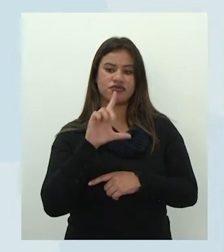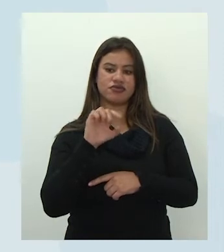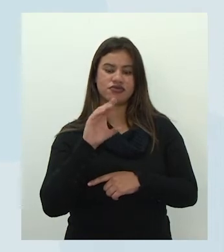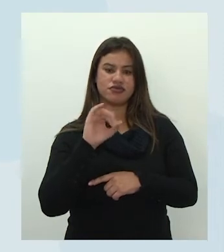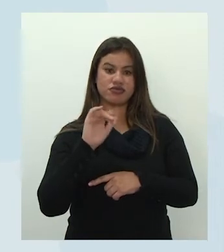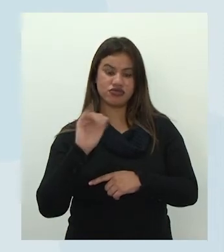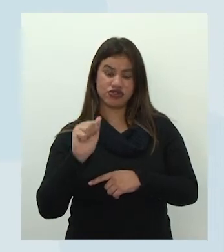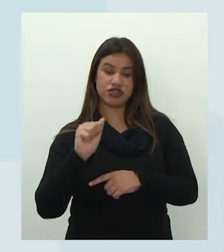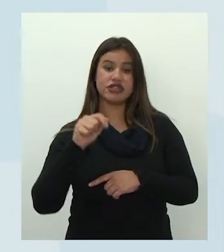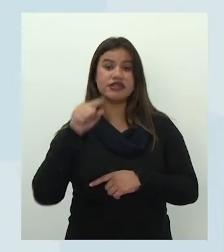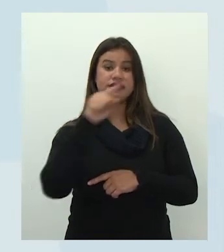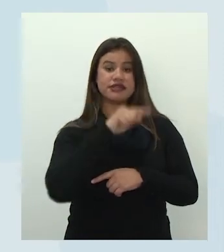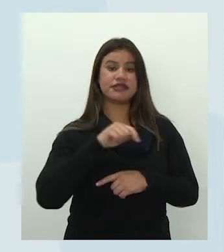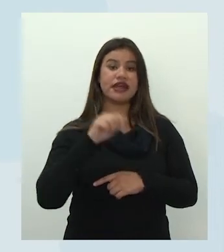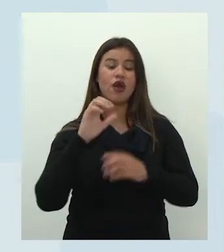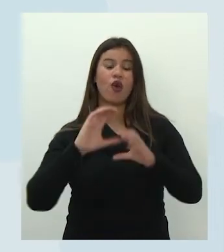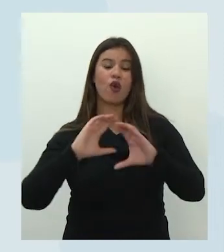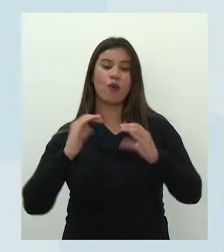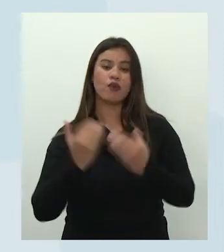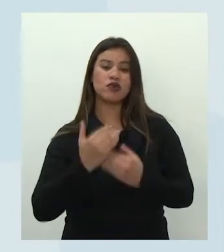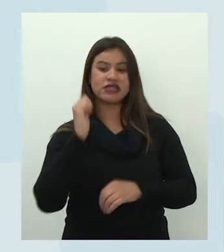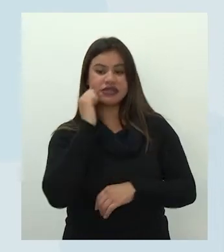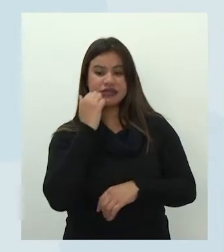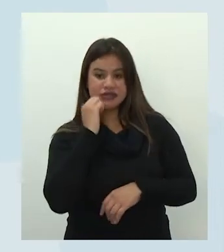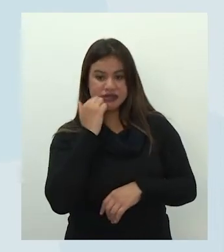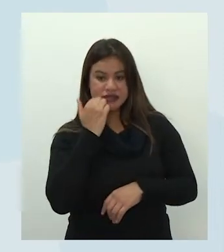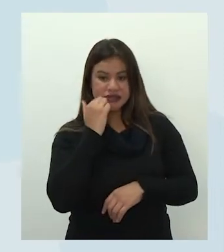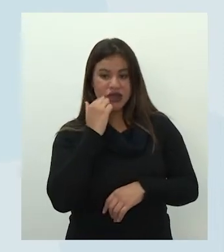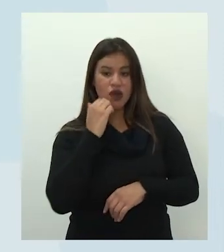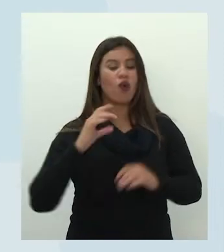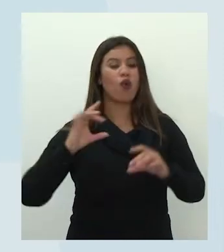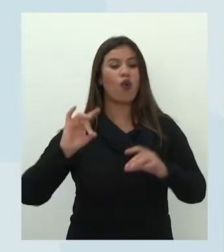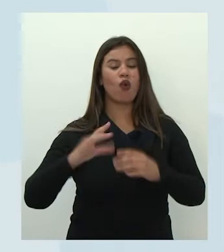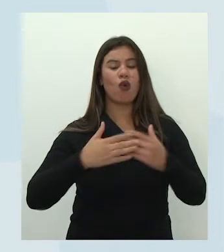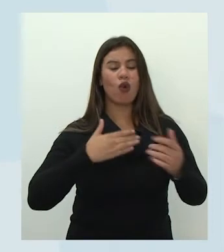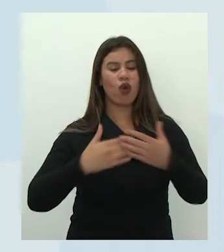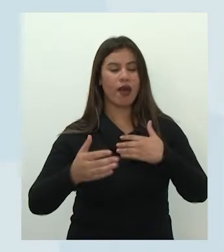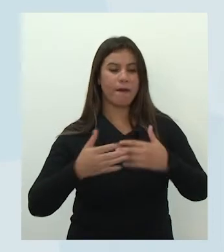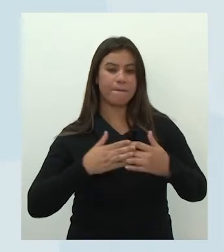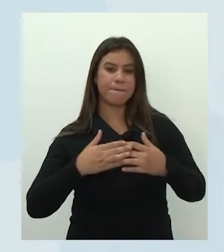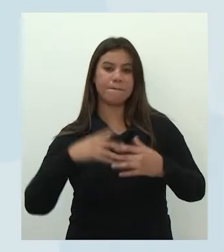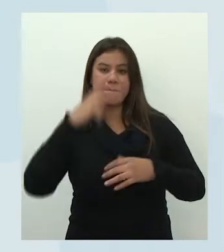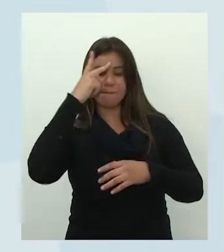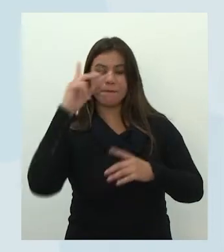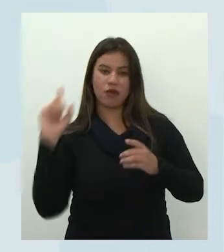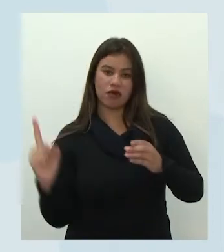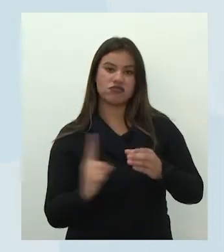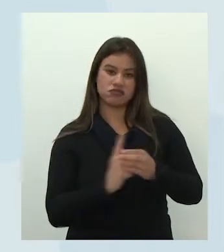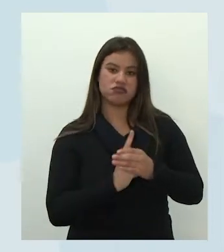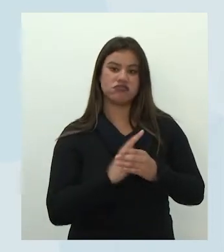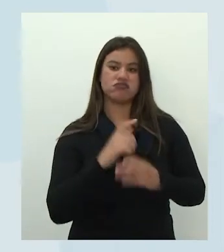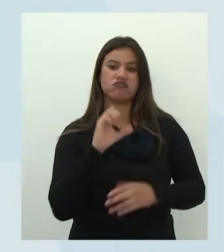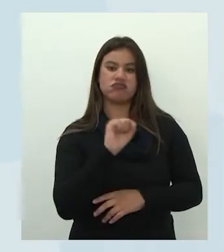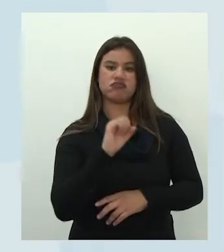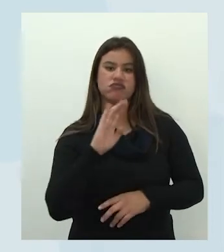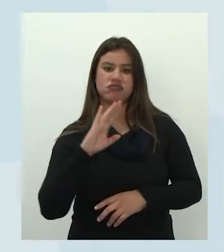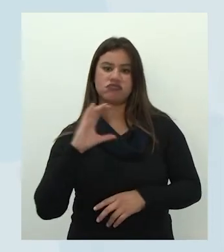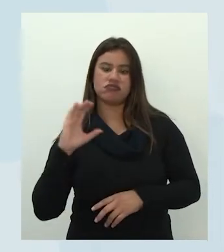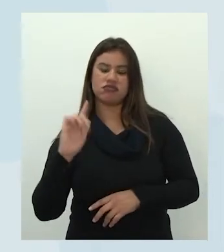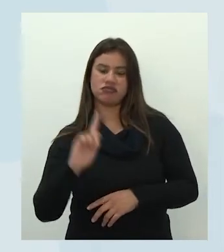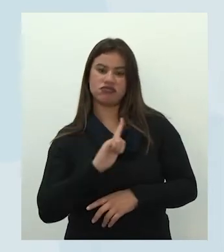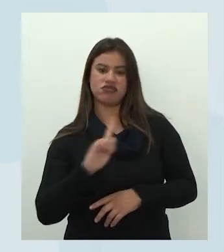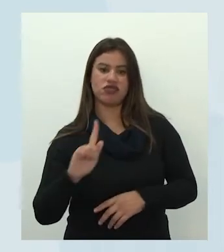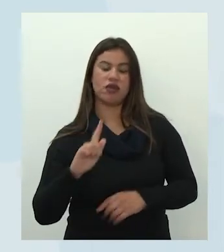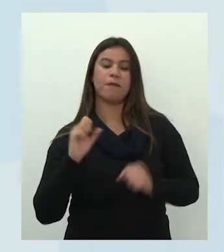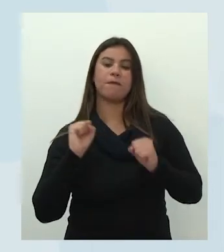qualquer profissão que se interessam por envelhecimento podem se associar, podem participar dos